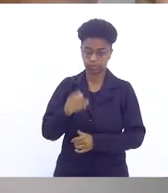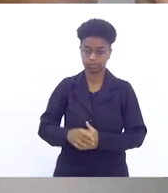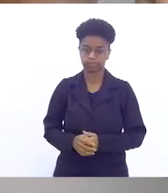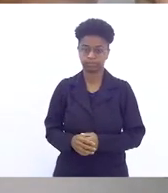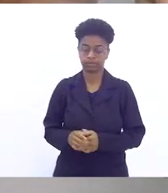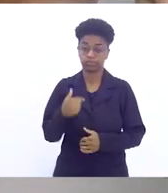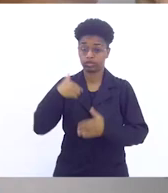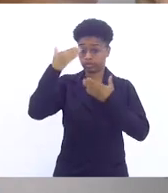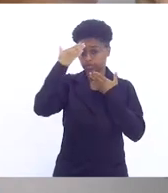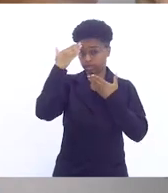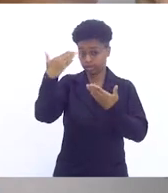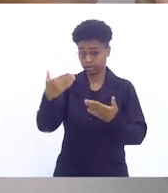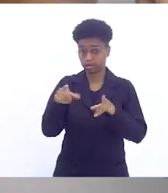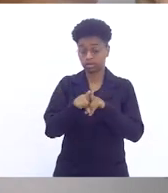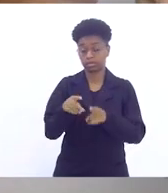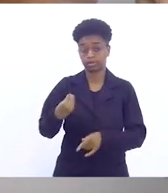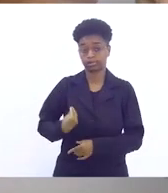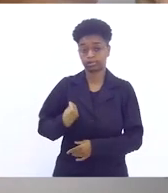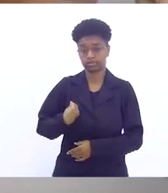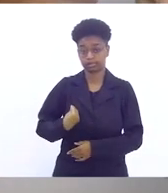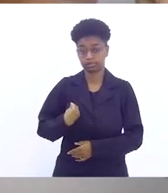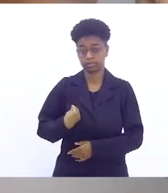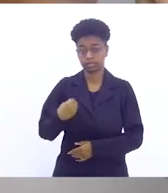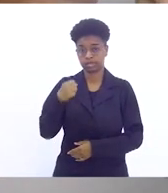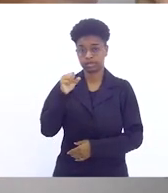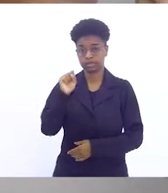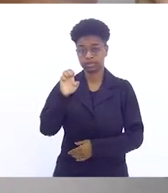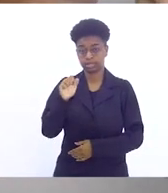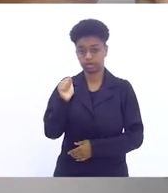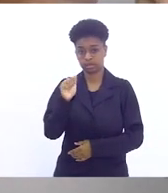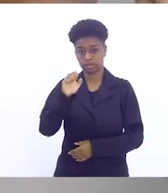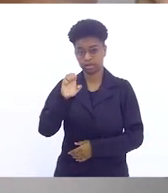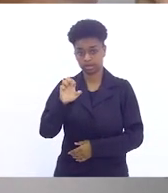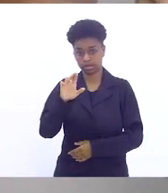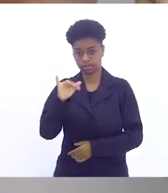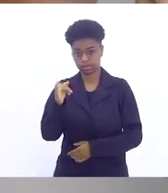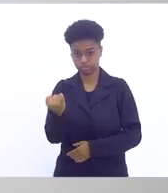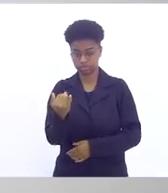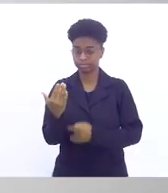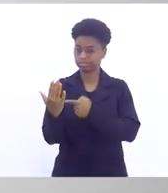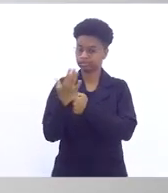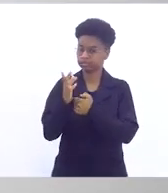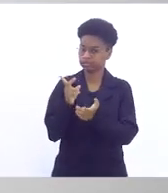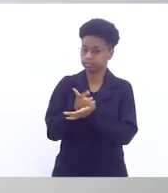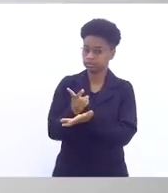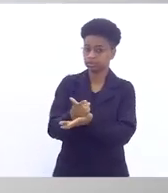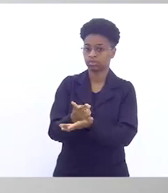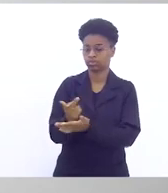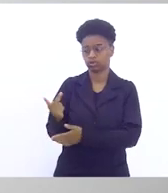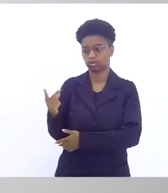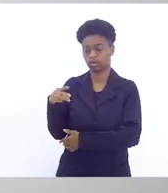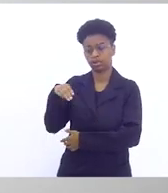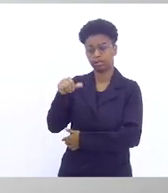agradecer a presença aqui da ceaerj que muito me ajuda Dra marguerita